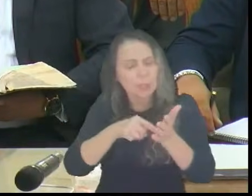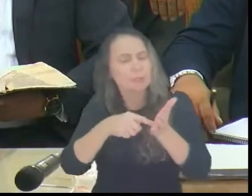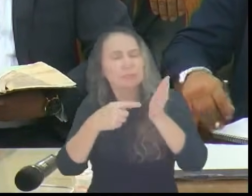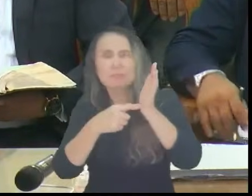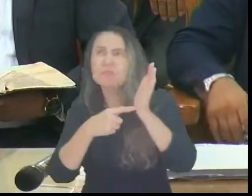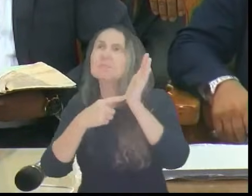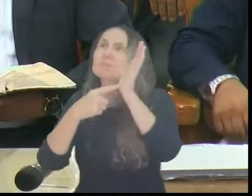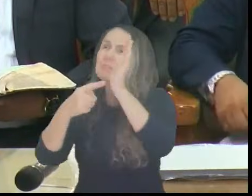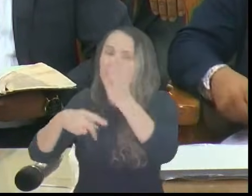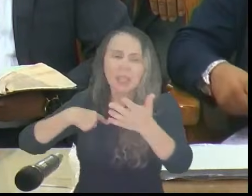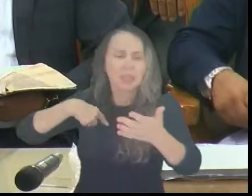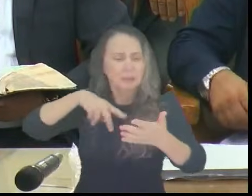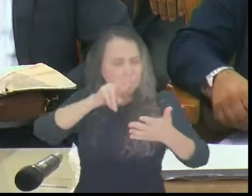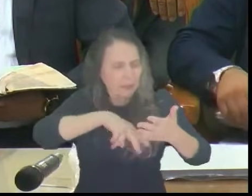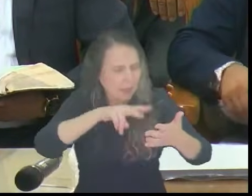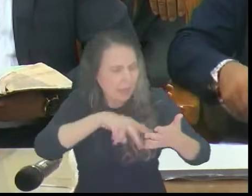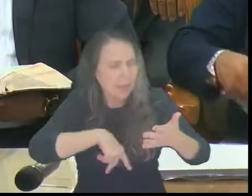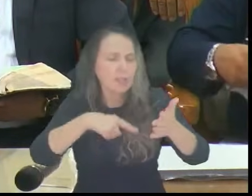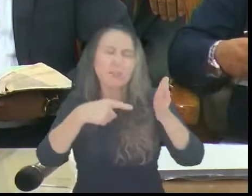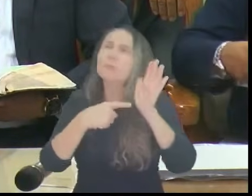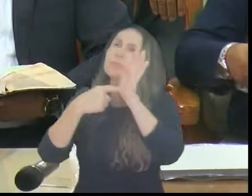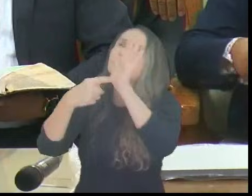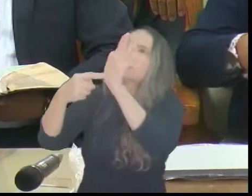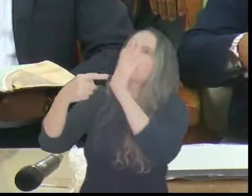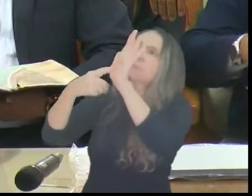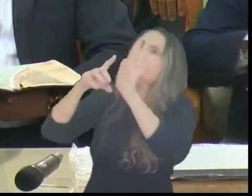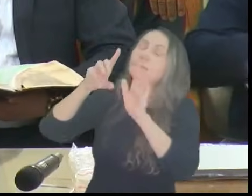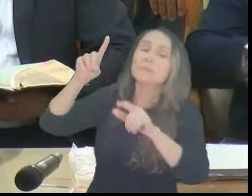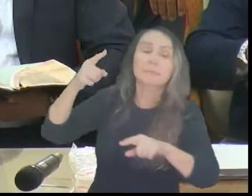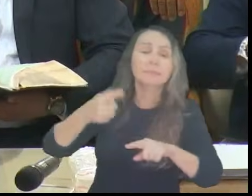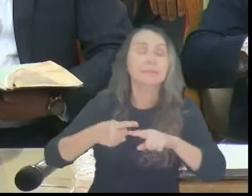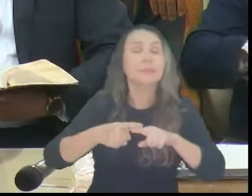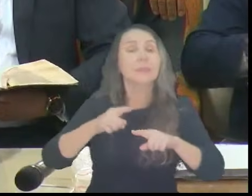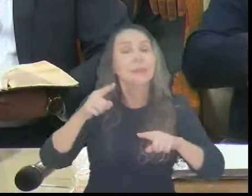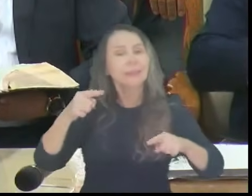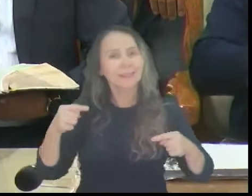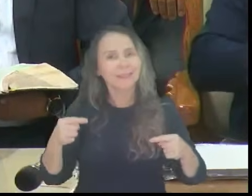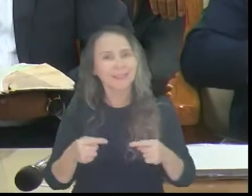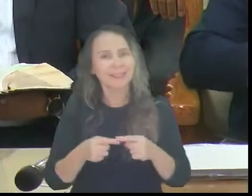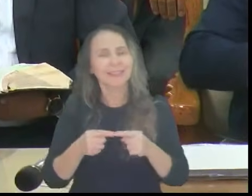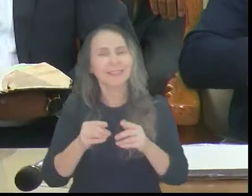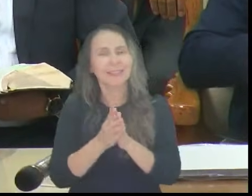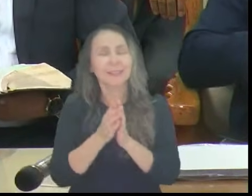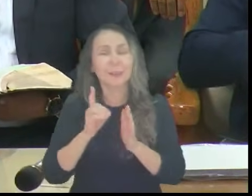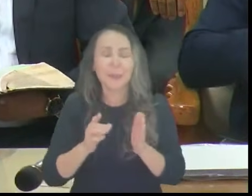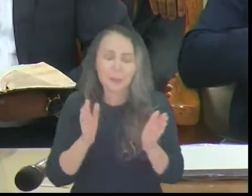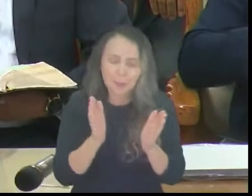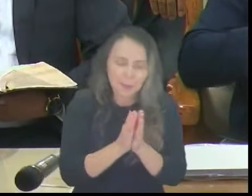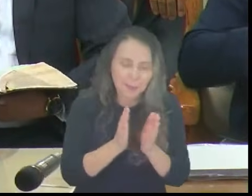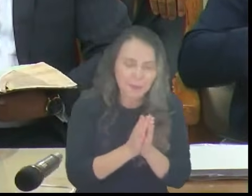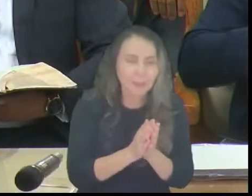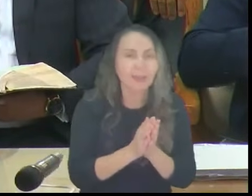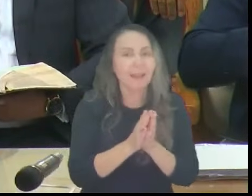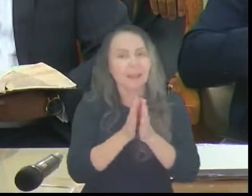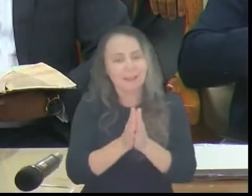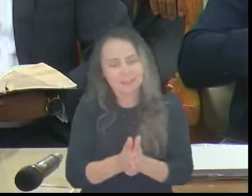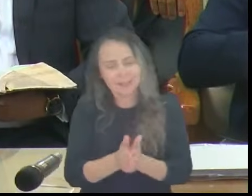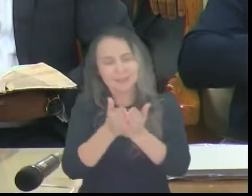eu vou lendo o Salmo e vou apresentando a Deus, porque isto é bíblico. Orar com a Bíblia, orar com